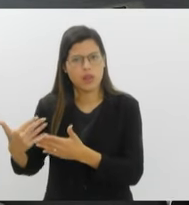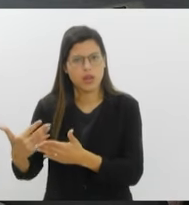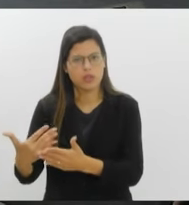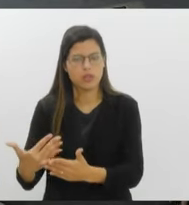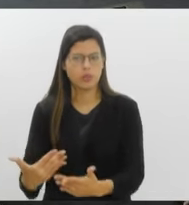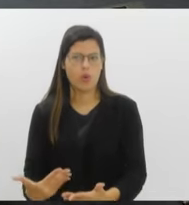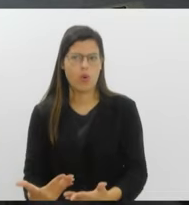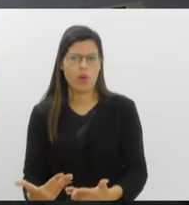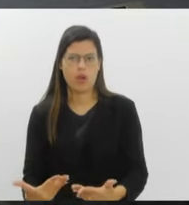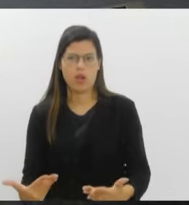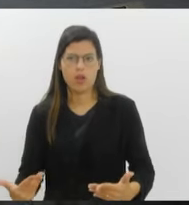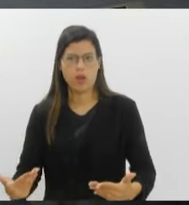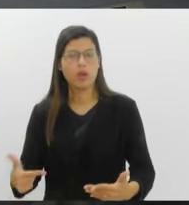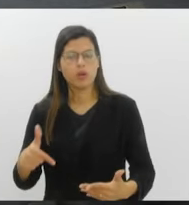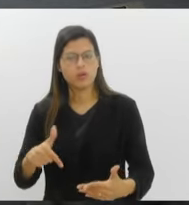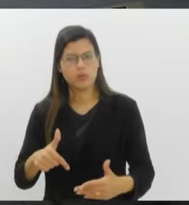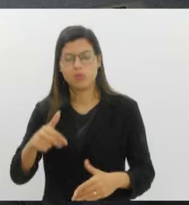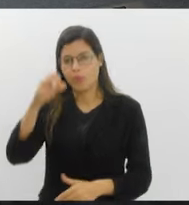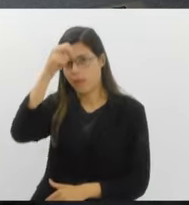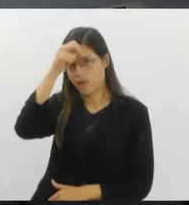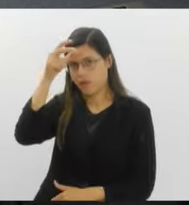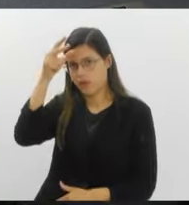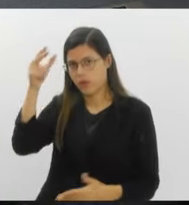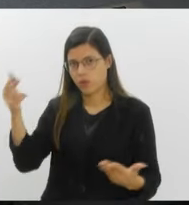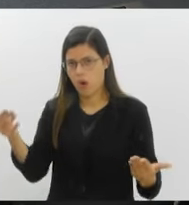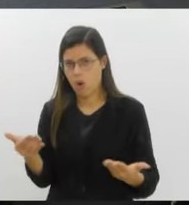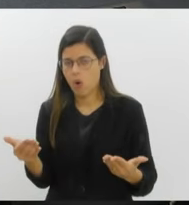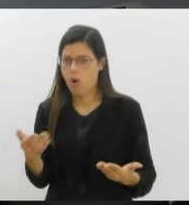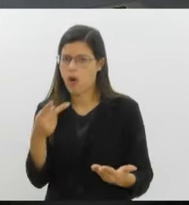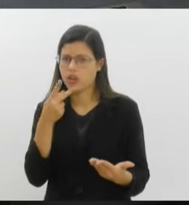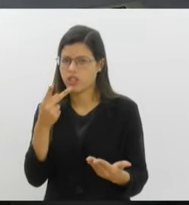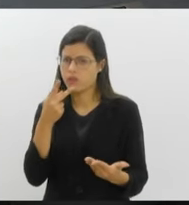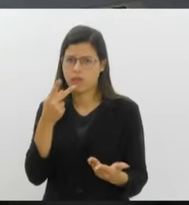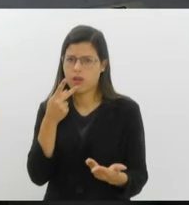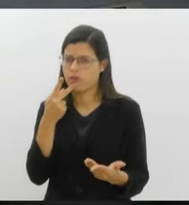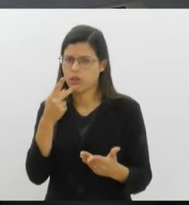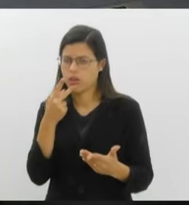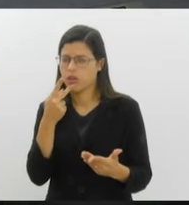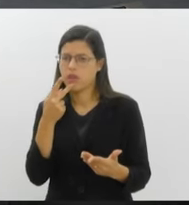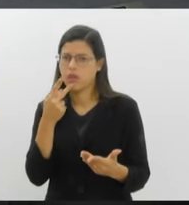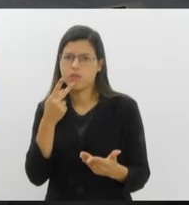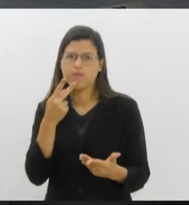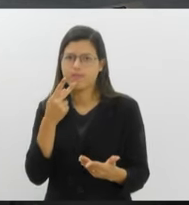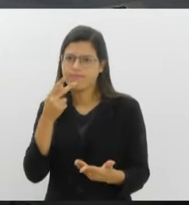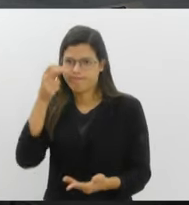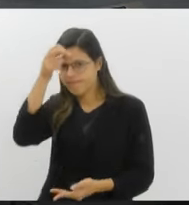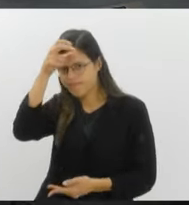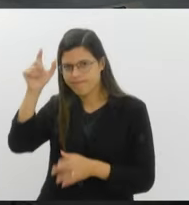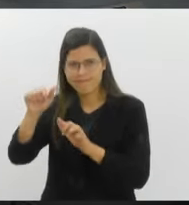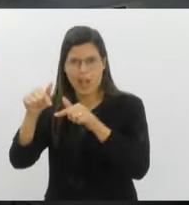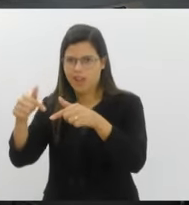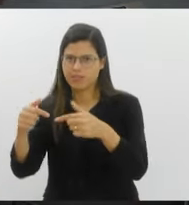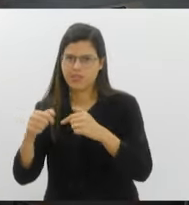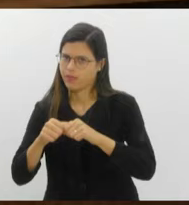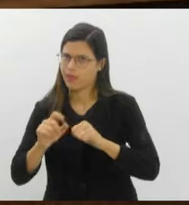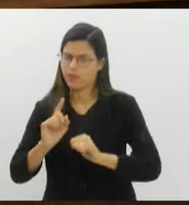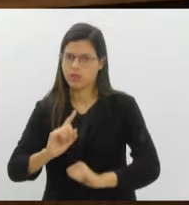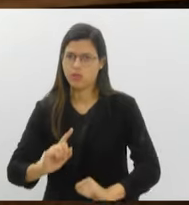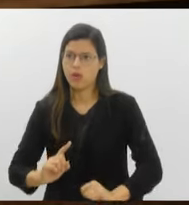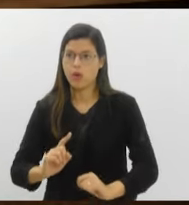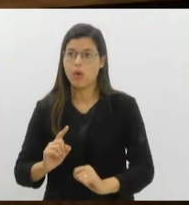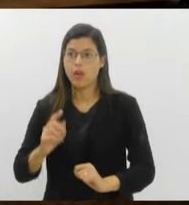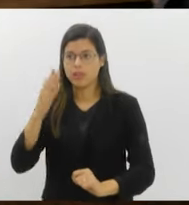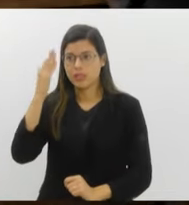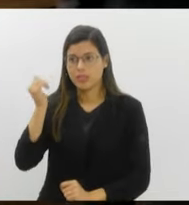atual desprefeito, é assim que a gente chama ele, porque o Rio de Janeiro tem certeza de que a cadeira da prefeitura